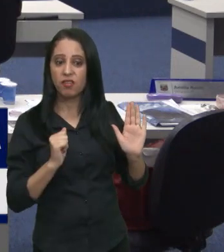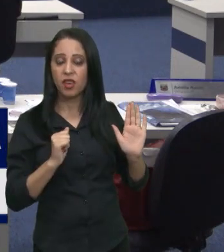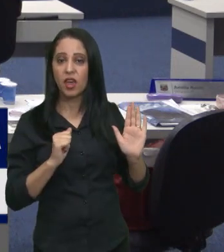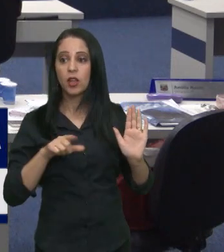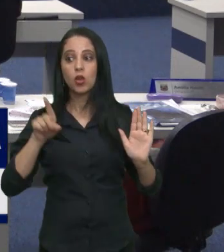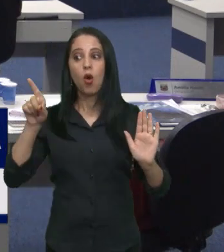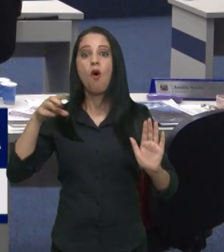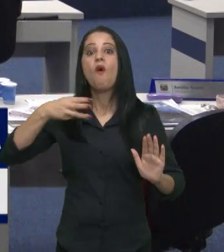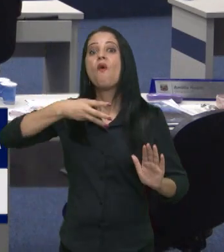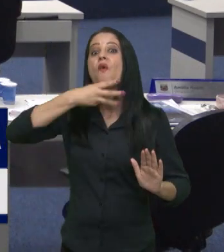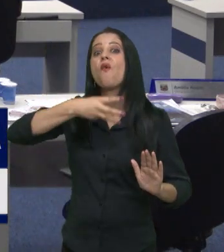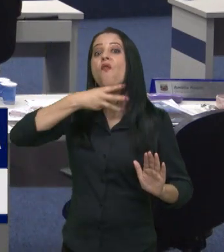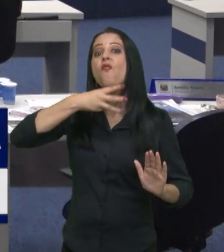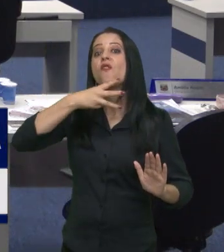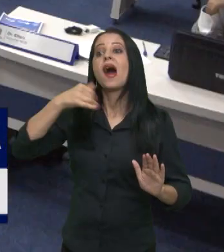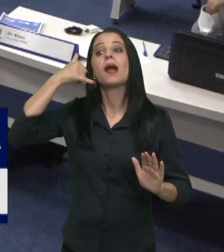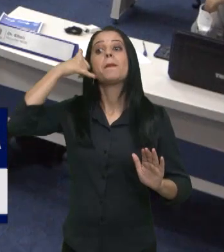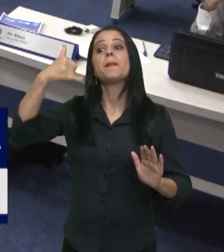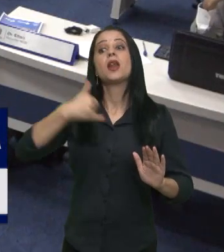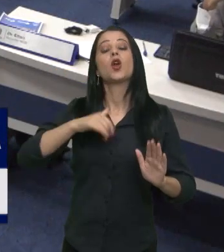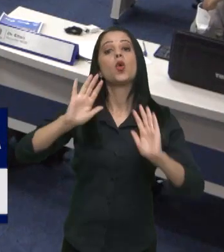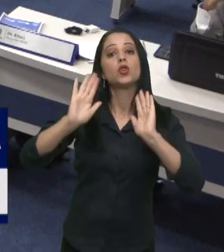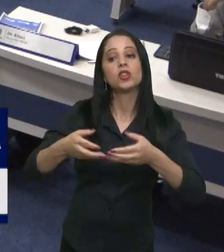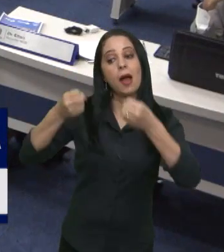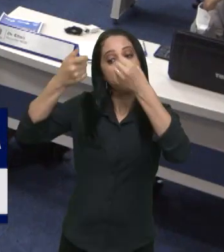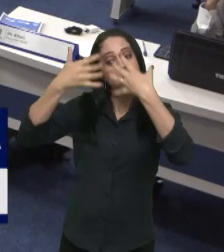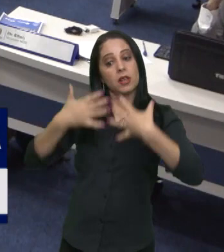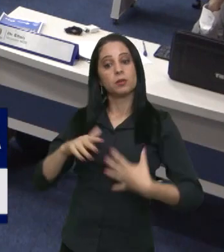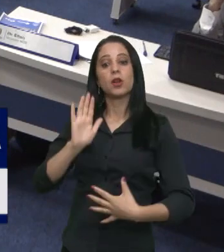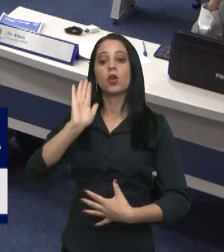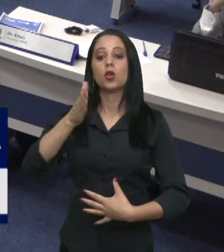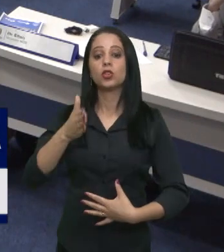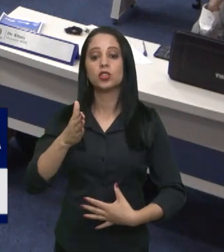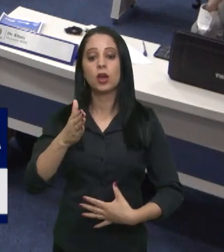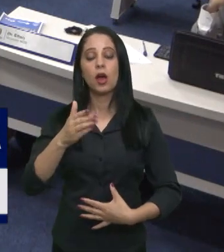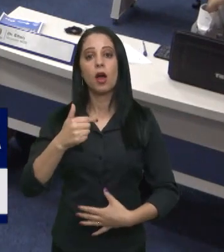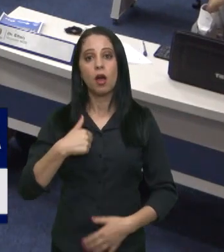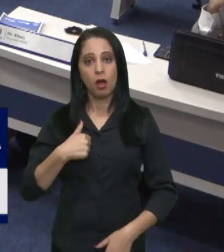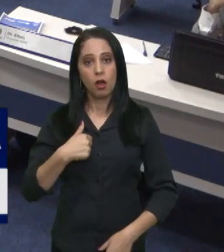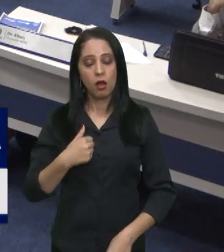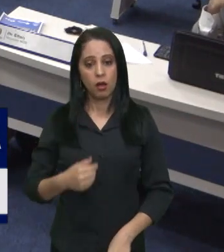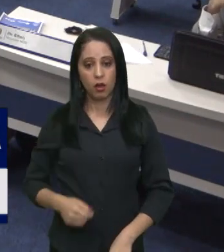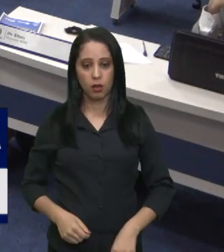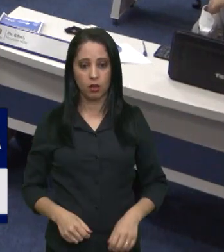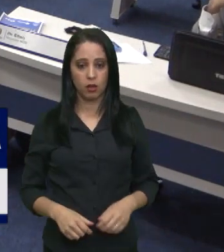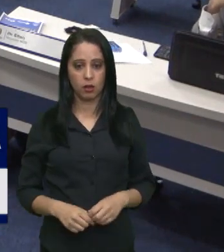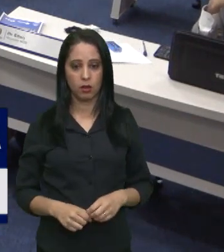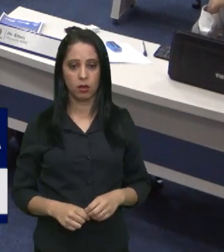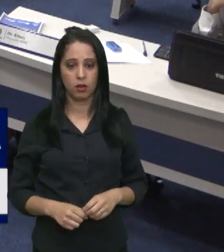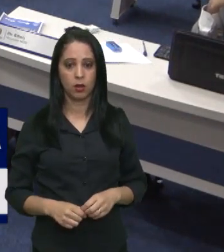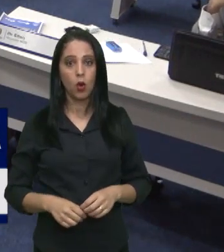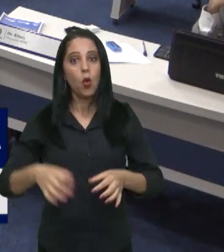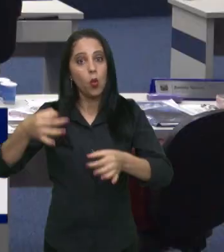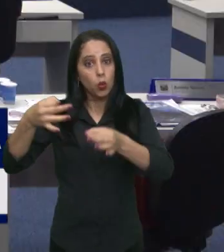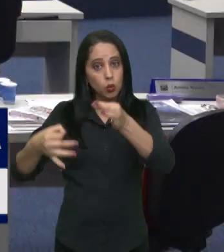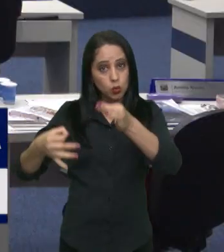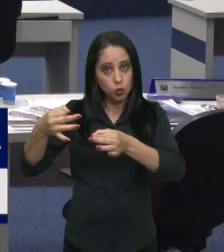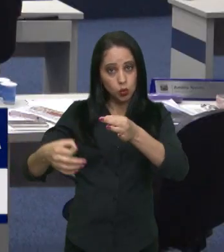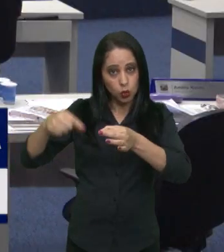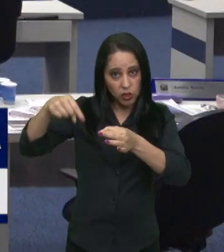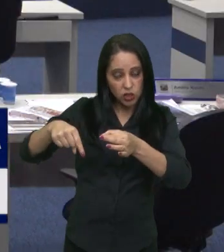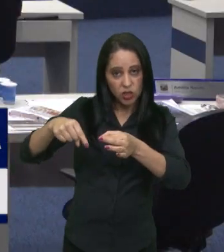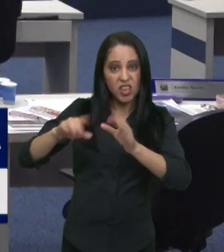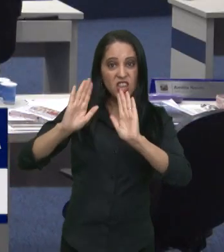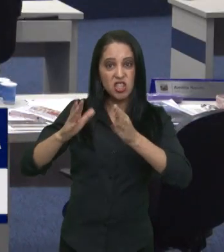já me ligou, já me explicou, porque eu já subi lá em cima para explicar. O jurídico da casa já deu